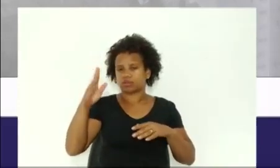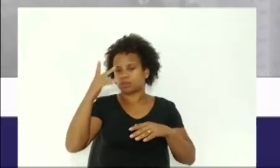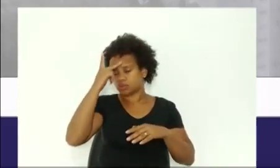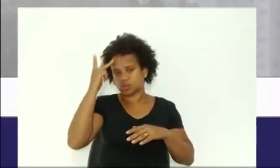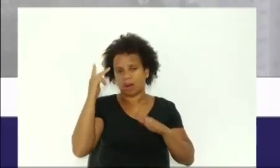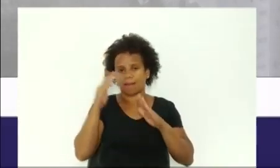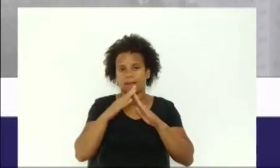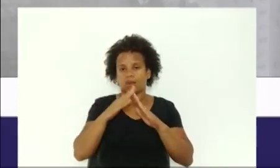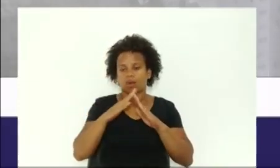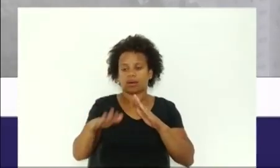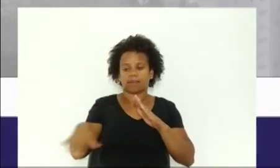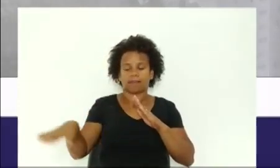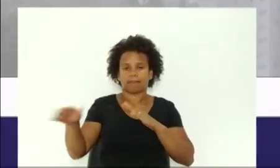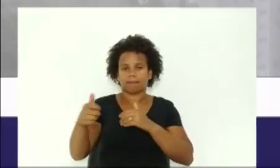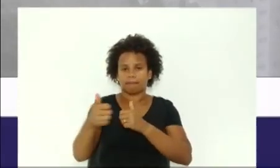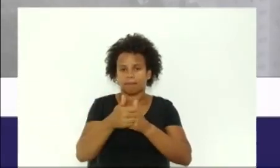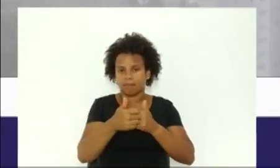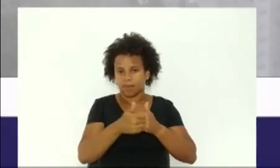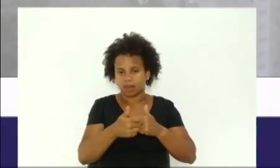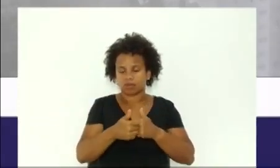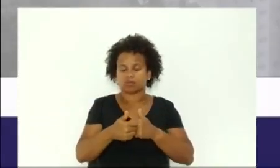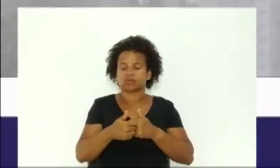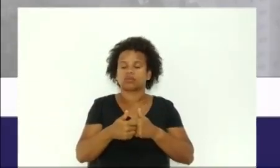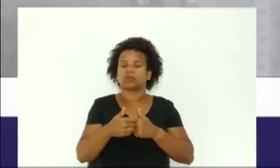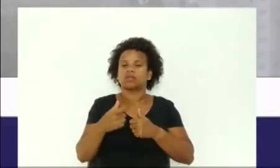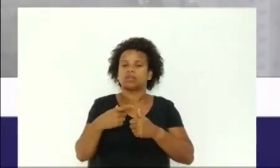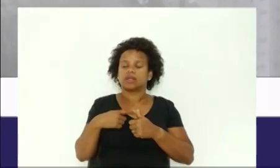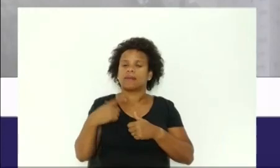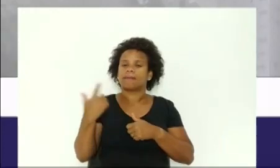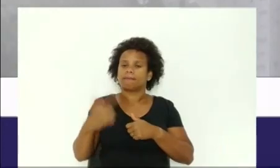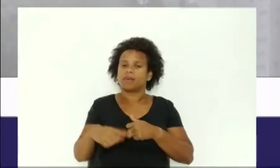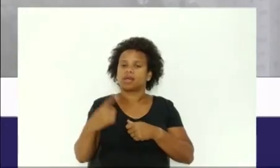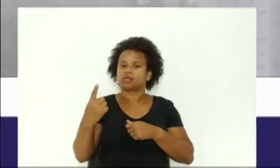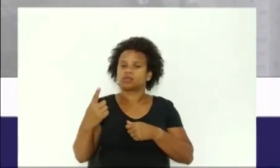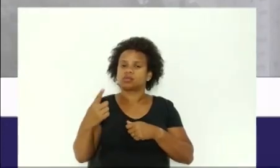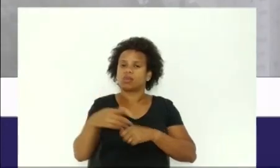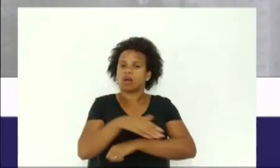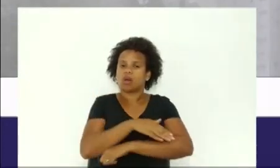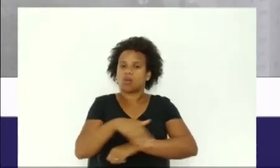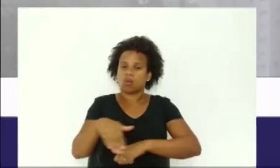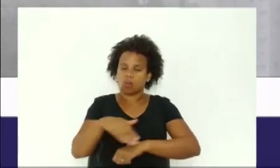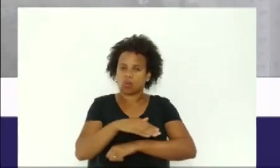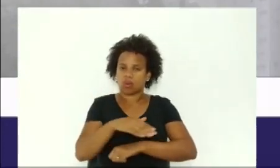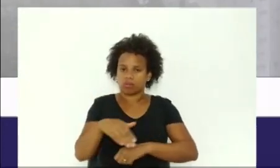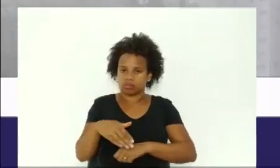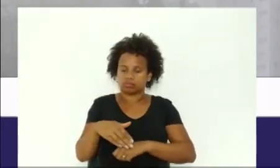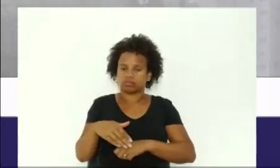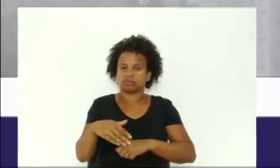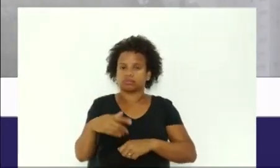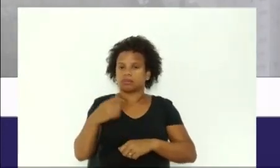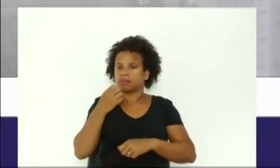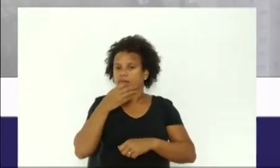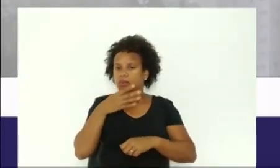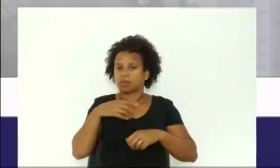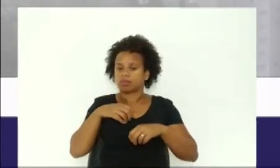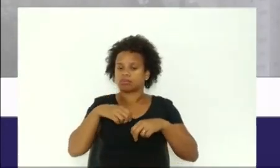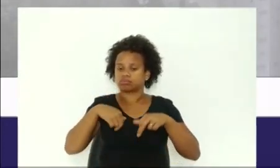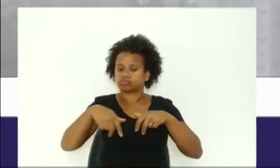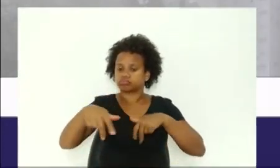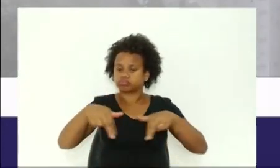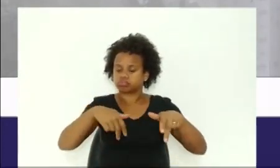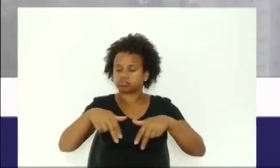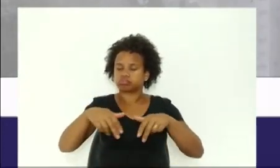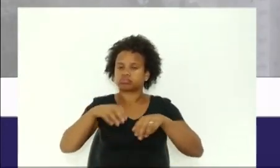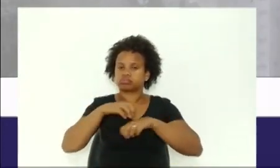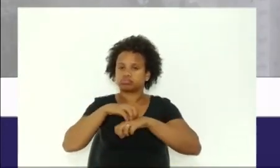de referida região, contarão com mais uma opção de via pública, melhorando a mobilidade urbana dos que ali